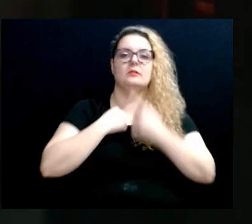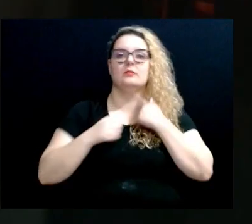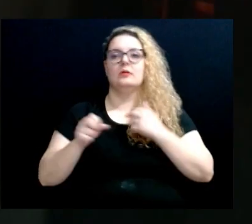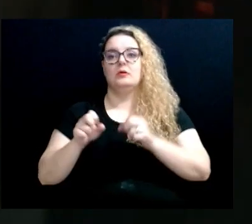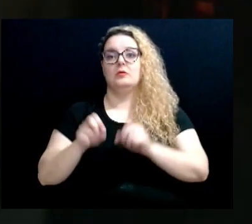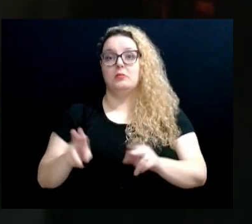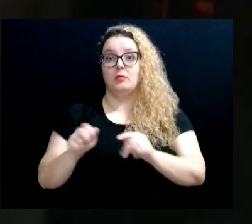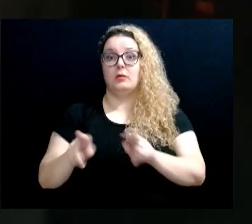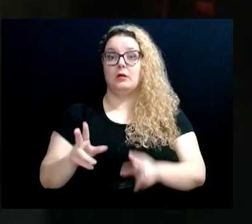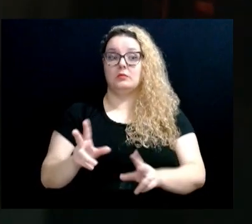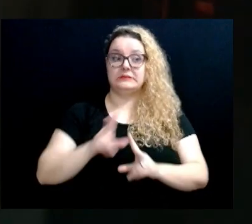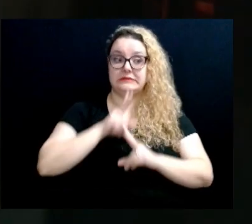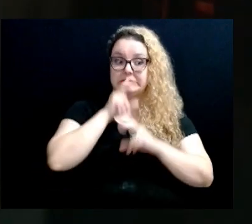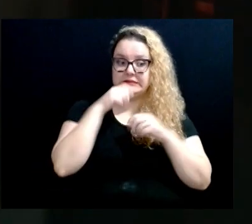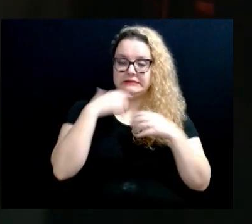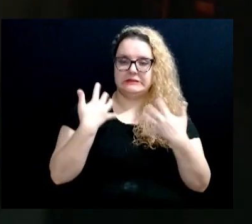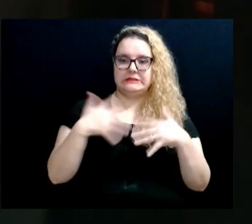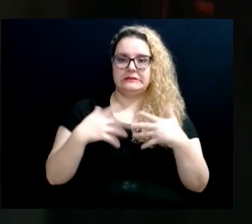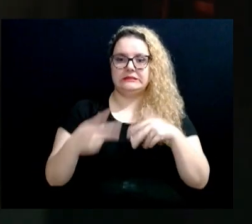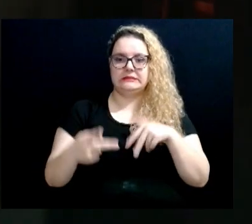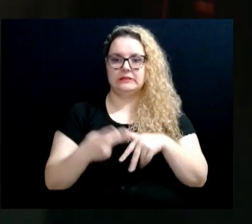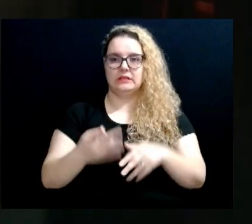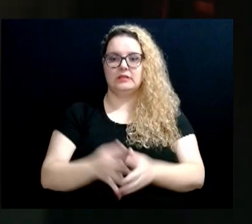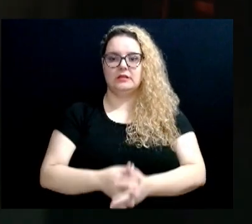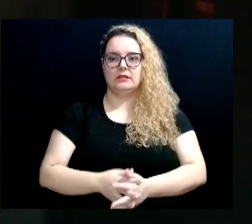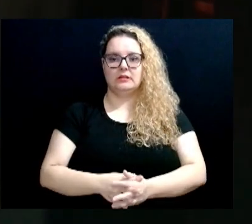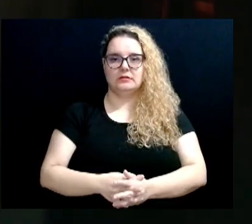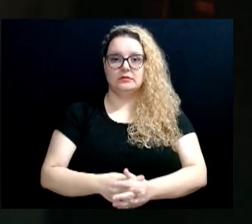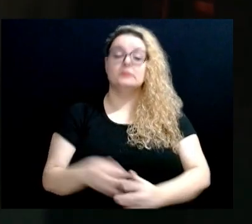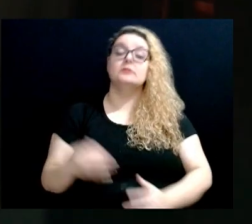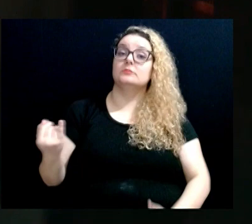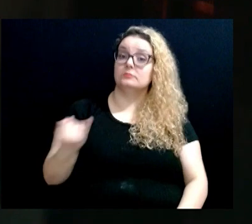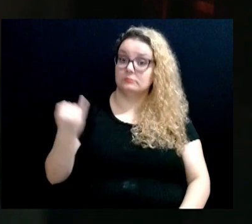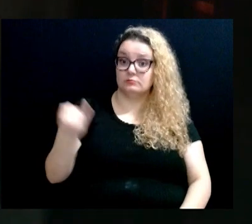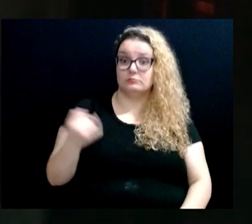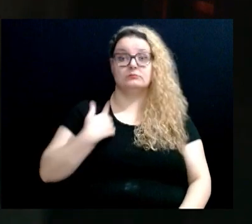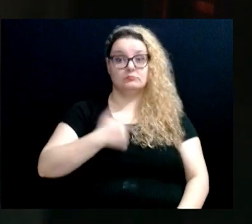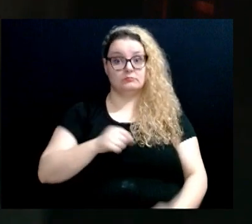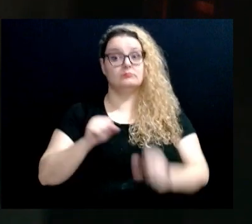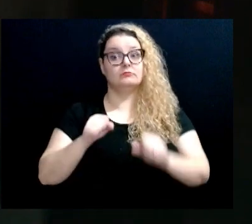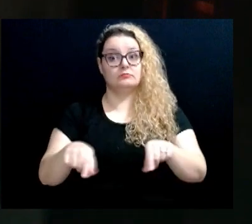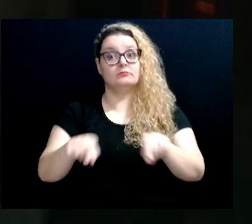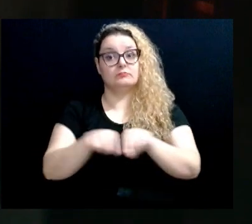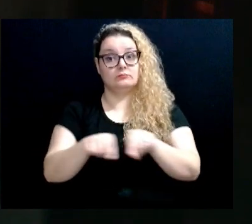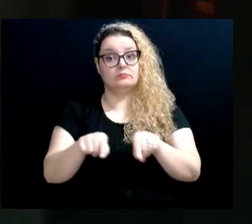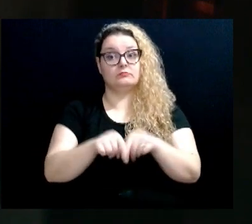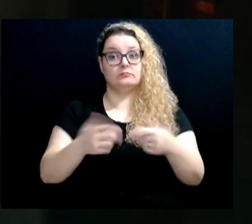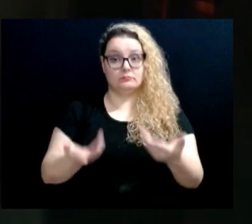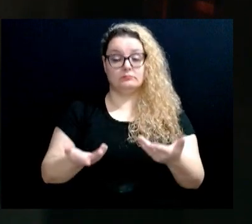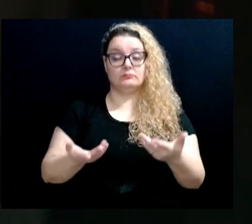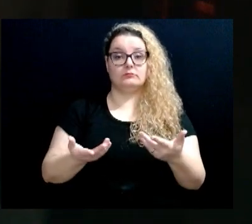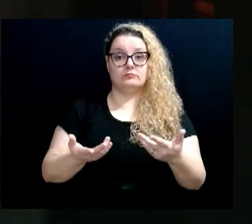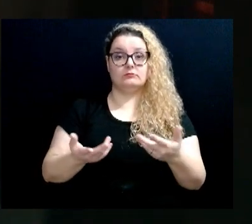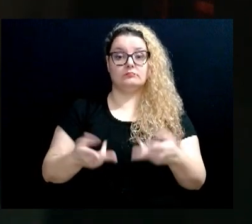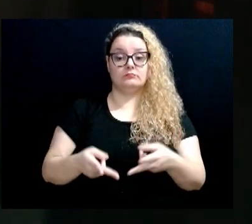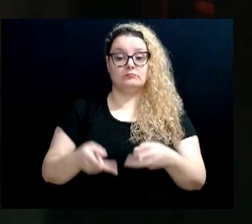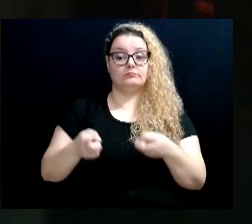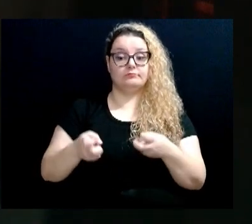Que forte a sua fala e importante para que a gente possa também fazer um reconhecimento,